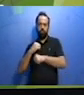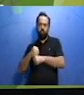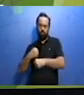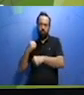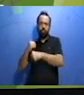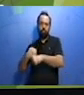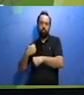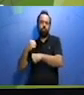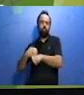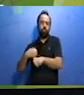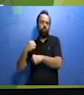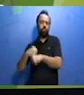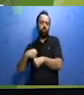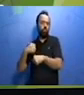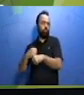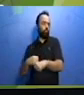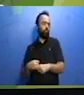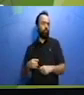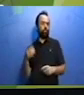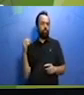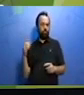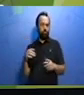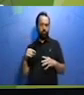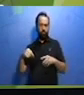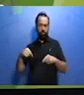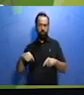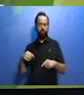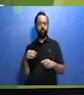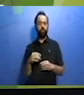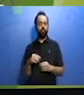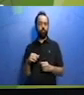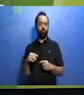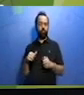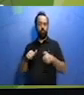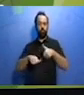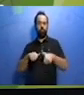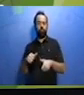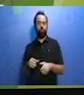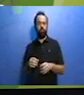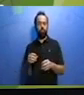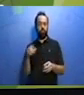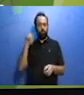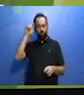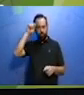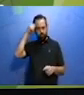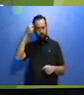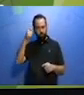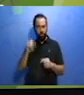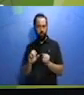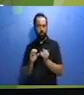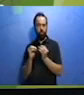de milhões de anos, essa massa orgânica em uma massa preta